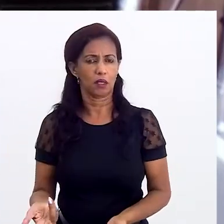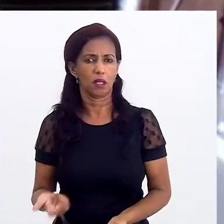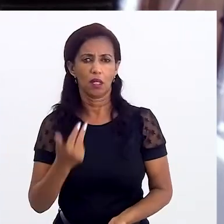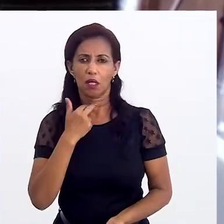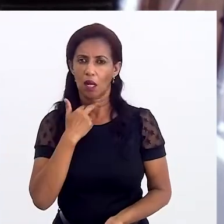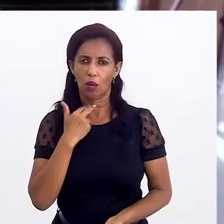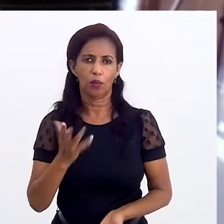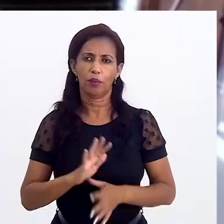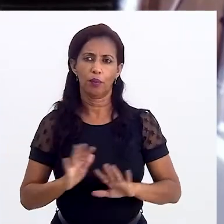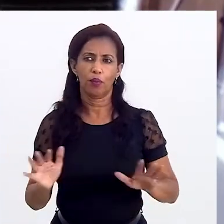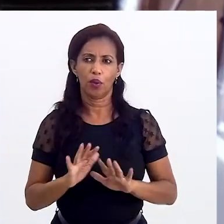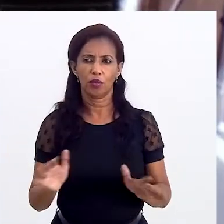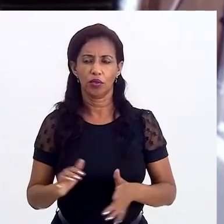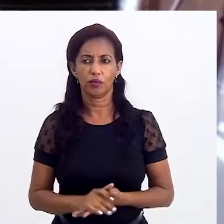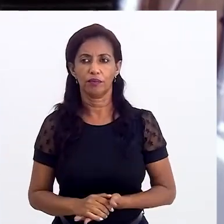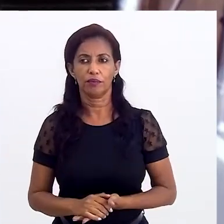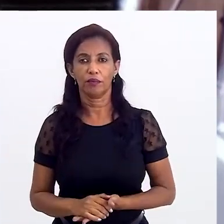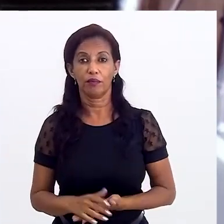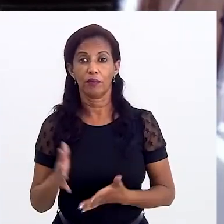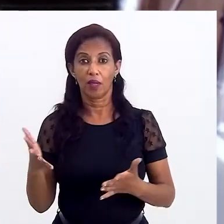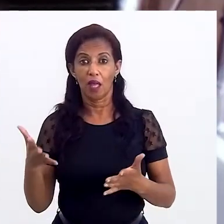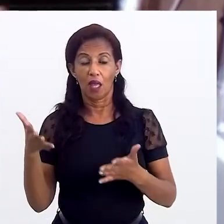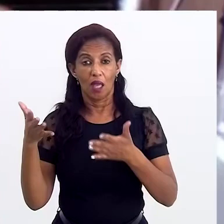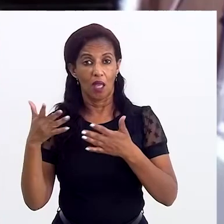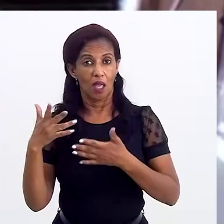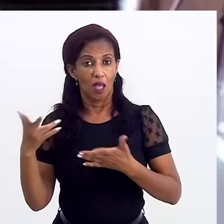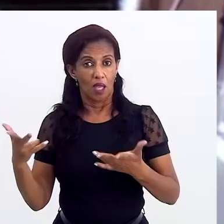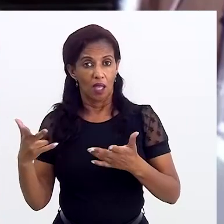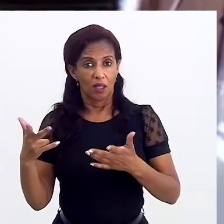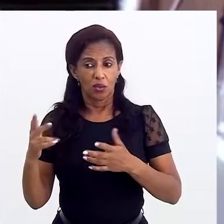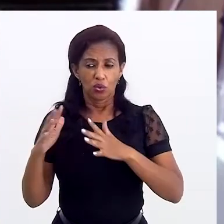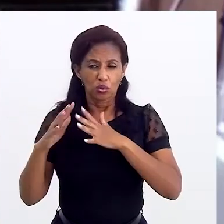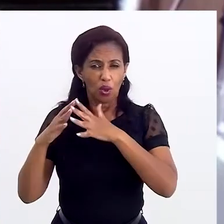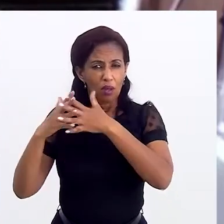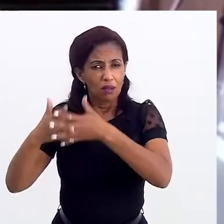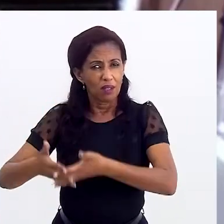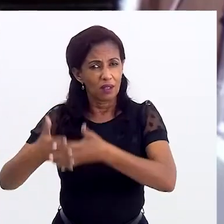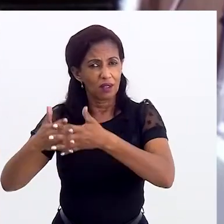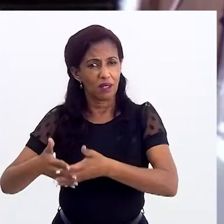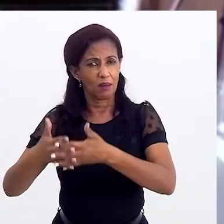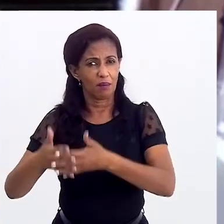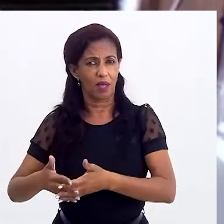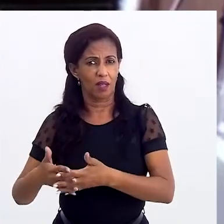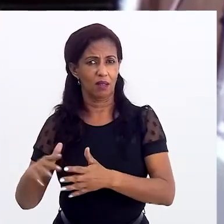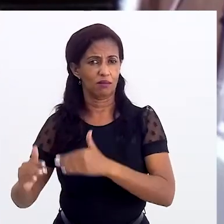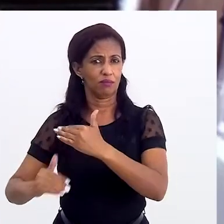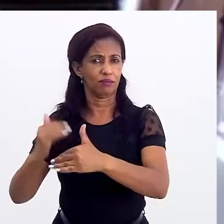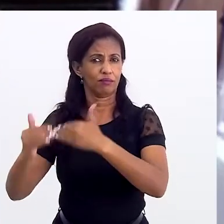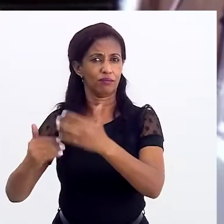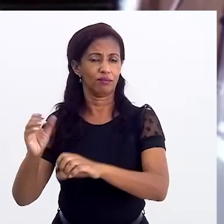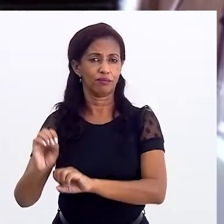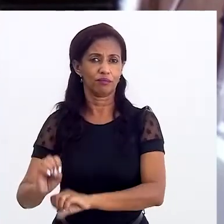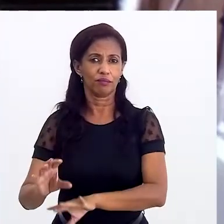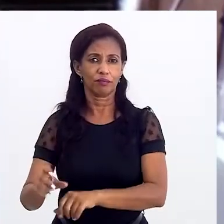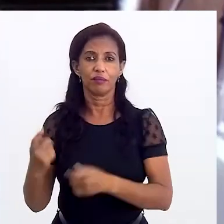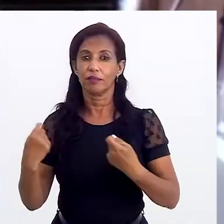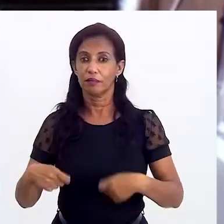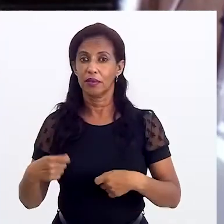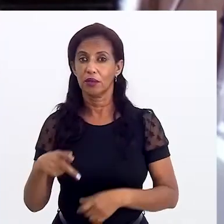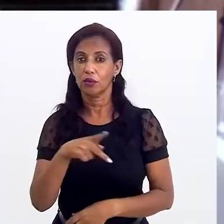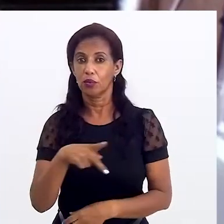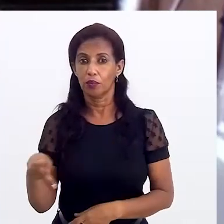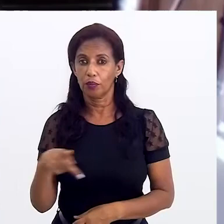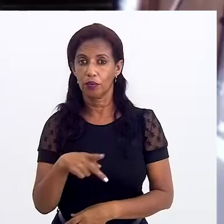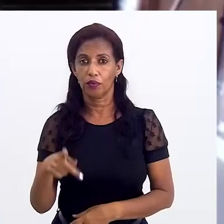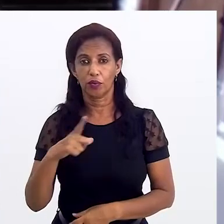cabresto, né, como se diz na minha terra. Não, essa questão só atrapalha o desenvolvimento da educação. É preciso que